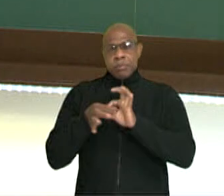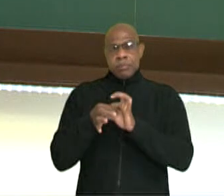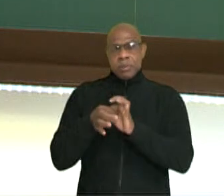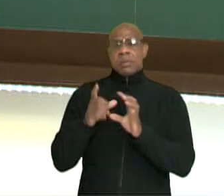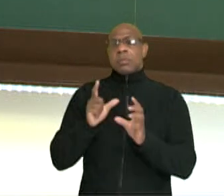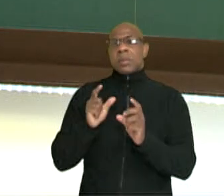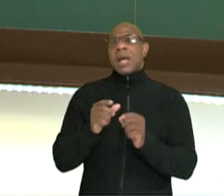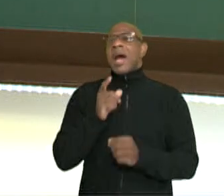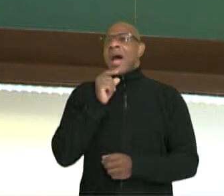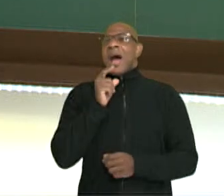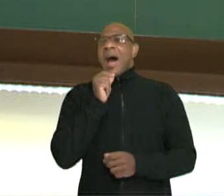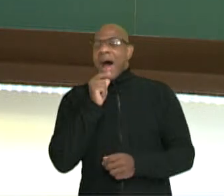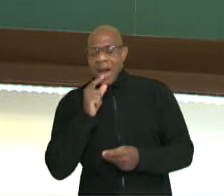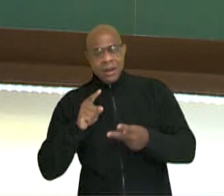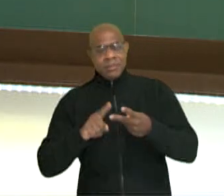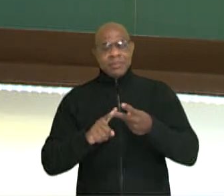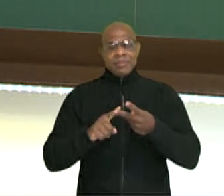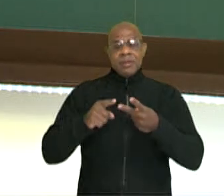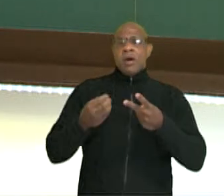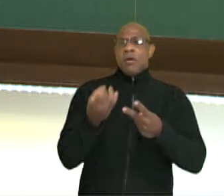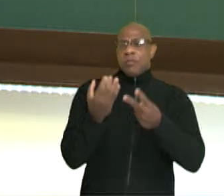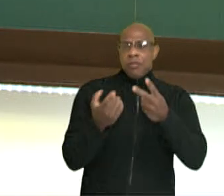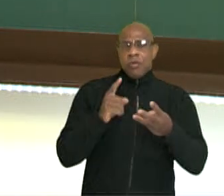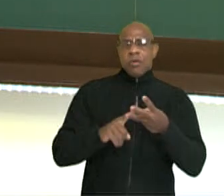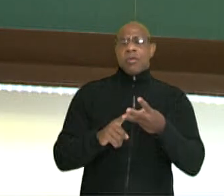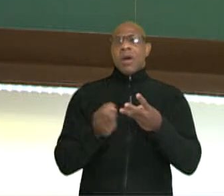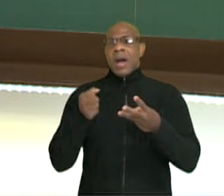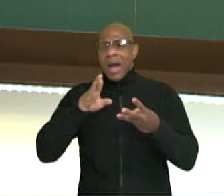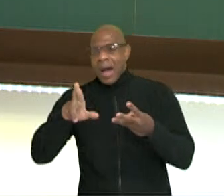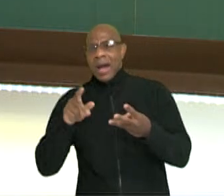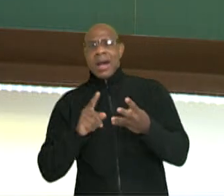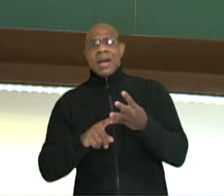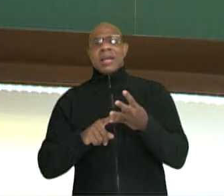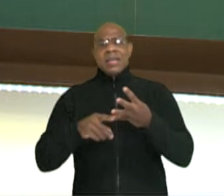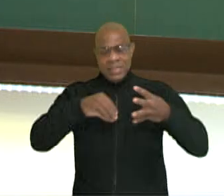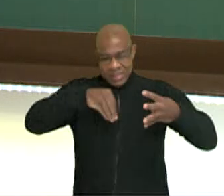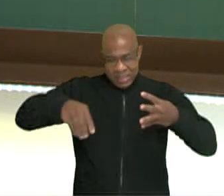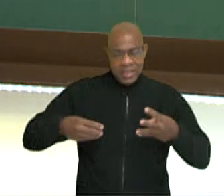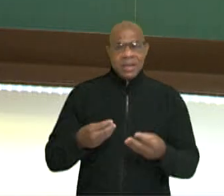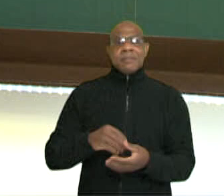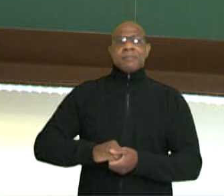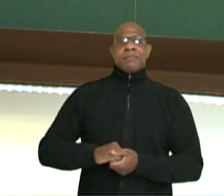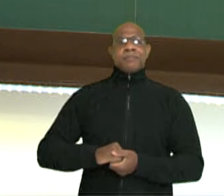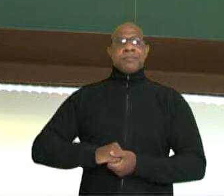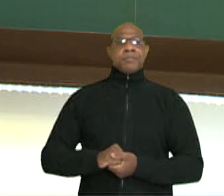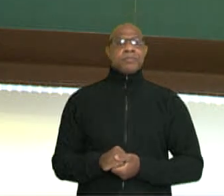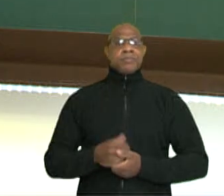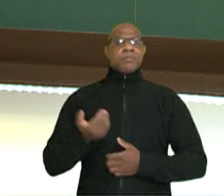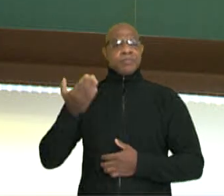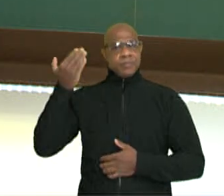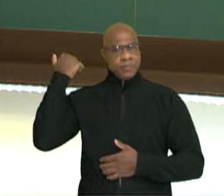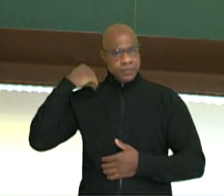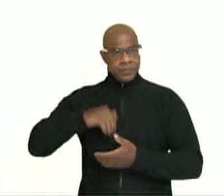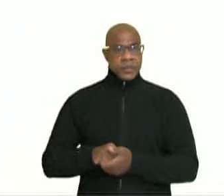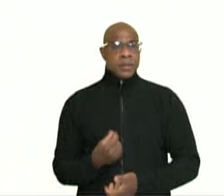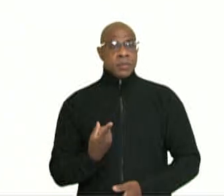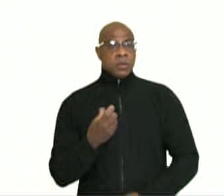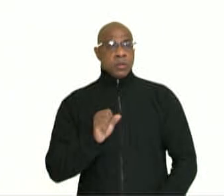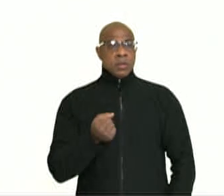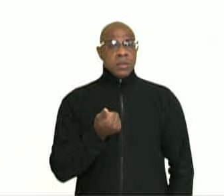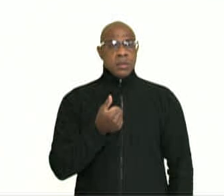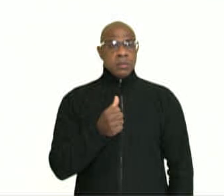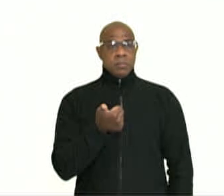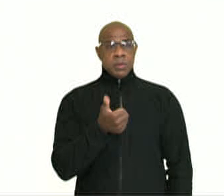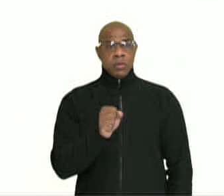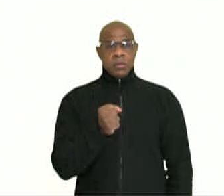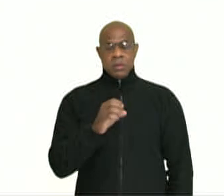terra, fogo, água e ar, que vinha lá da Grécia Antiga. Na sequência, no ano de 1808, temos o